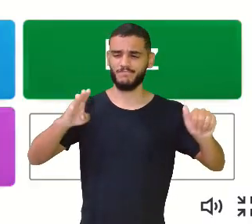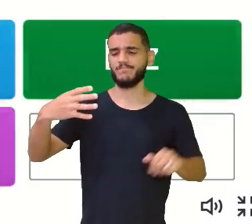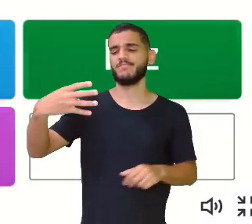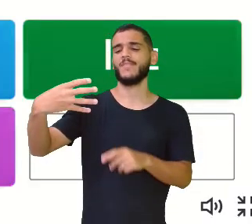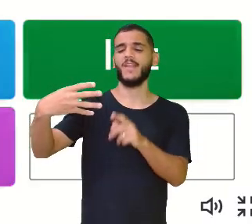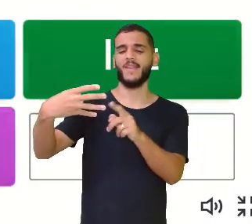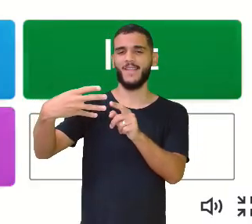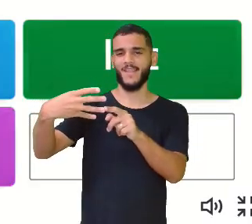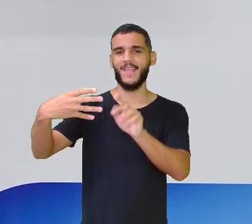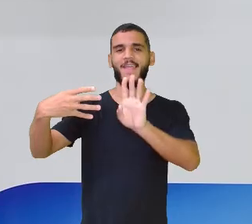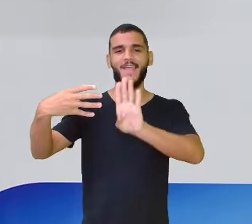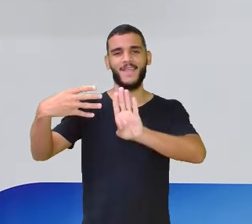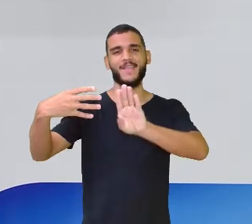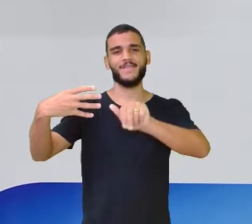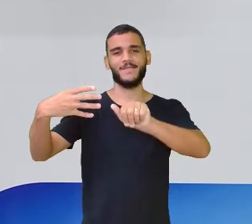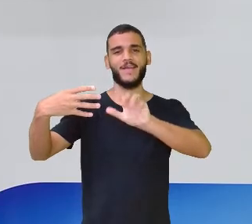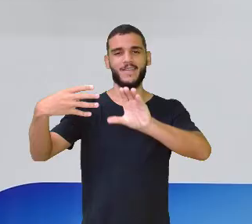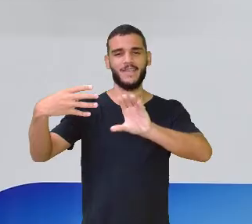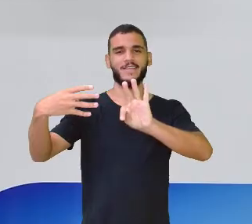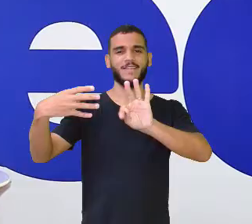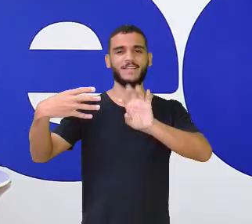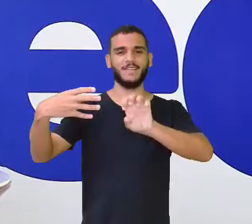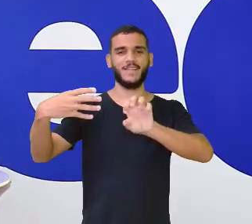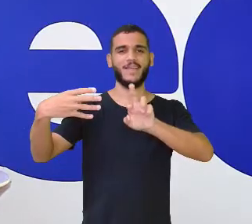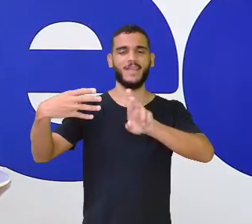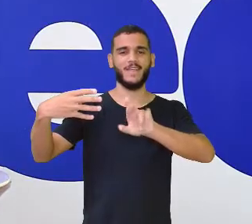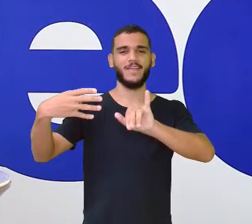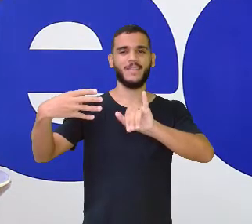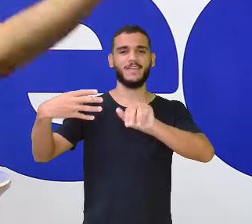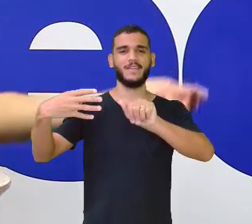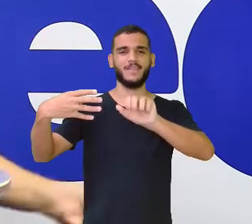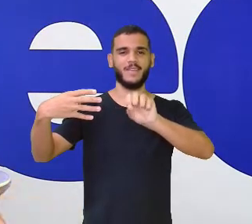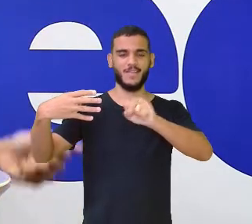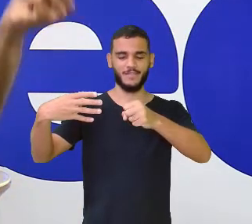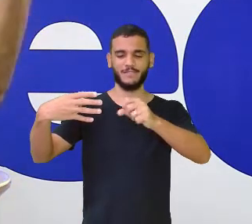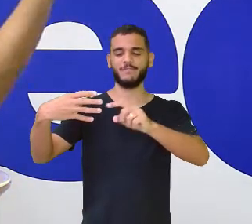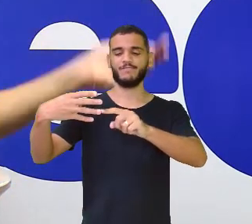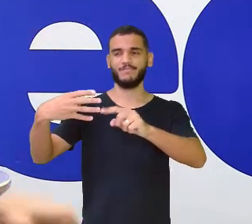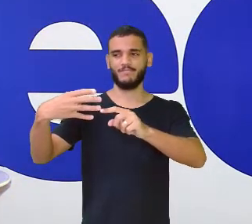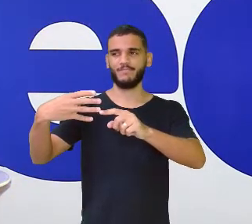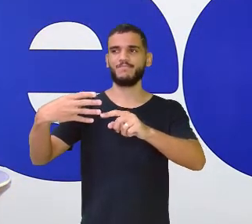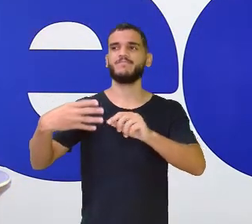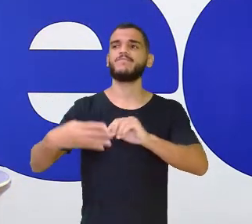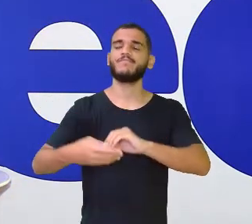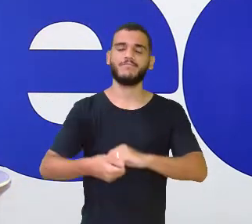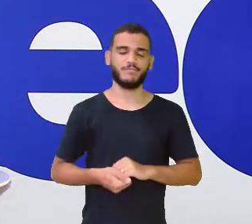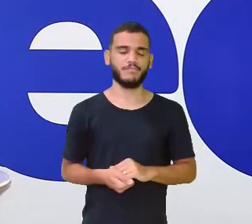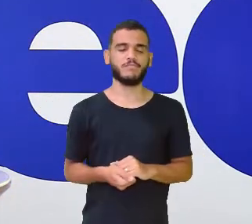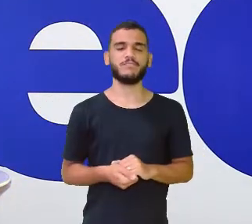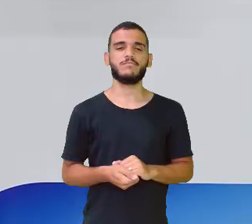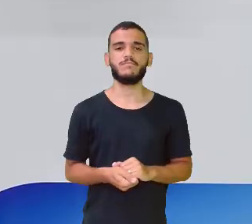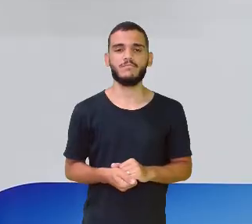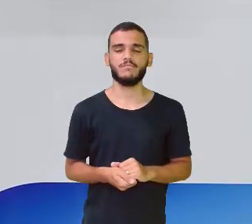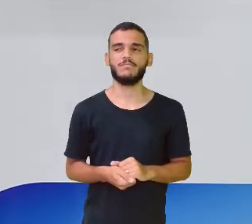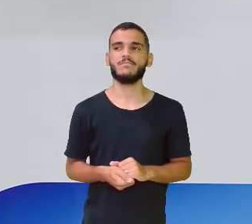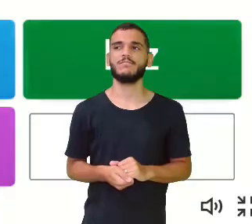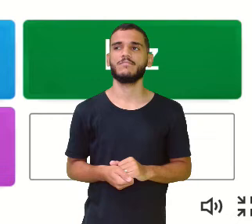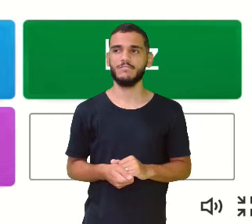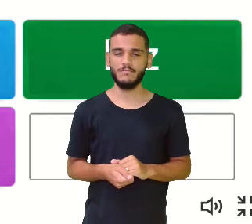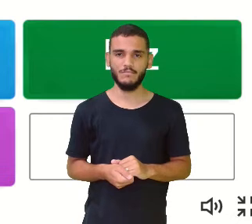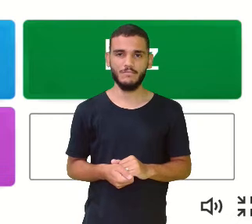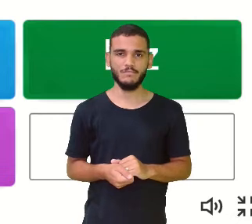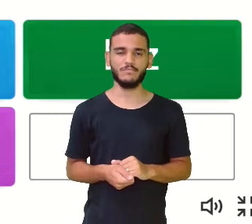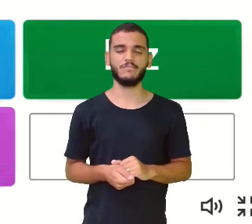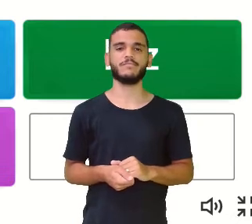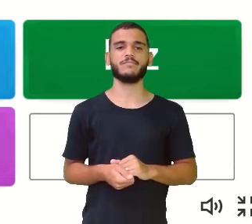as bactérias são bióticos. Ela disse B. Eu acho que era a resposta que não tinha chegado da anterior. Certo. Então, certo. Tá e, por certo. fim, eu tenho